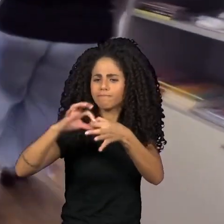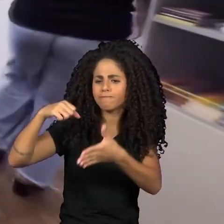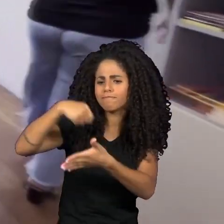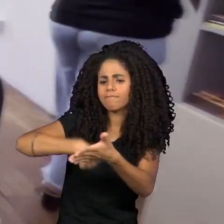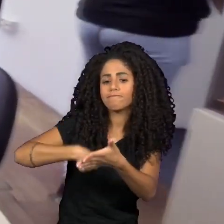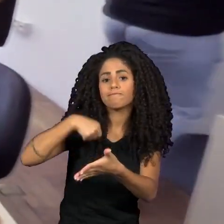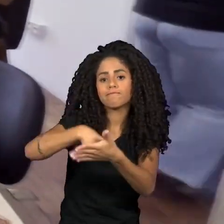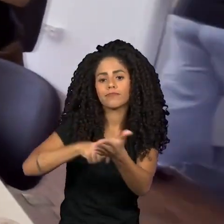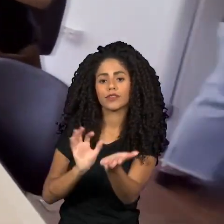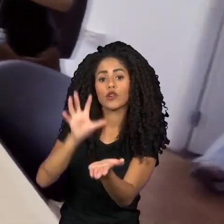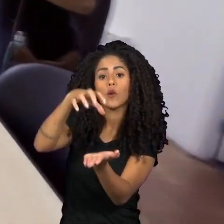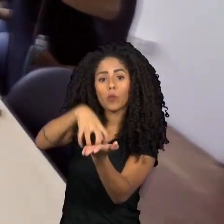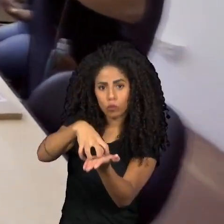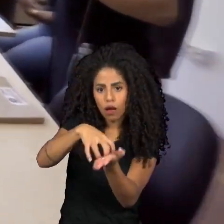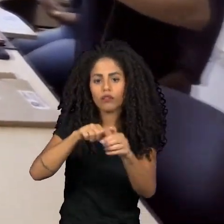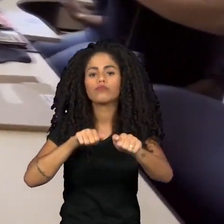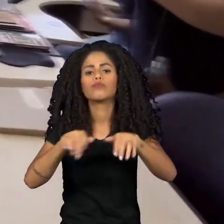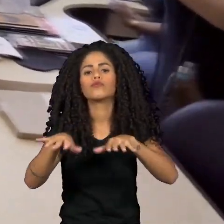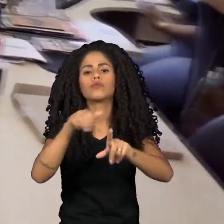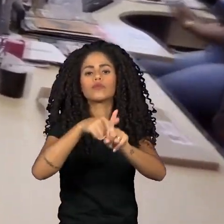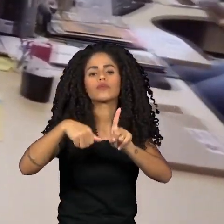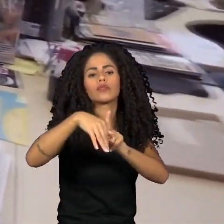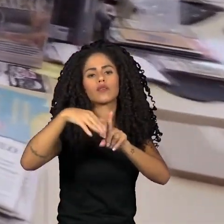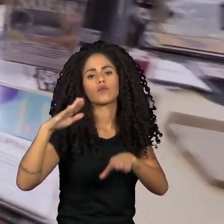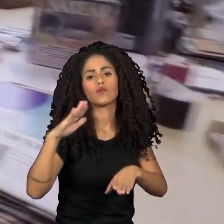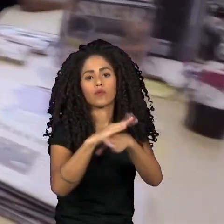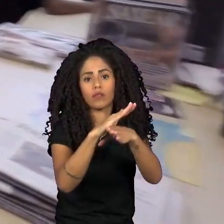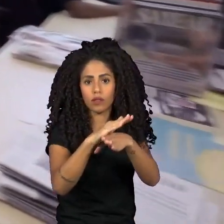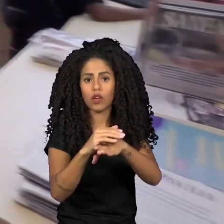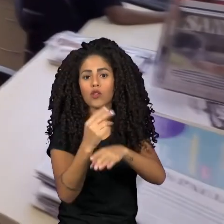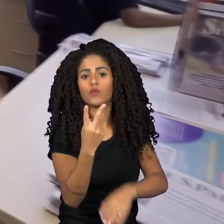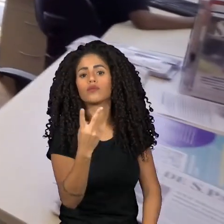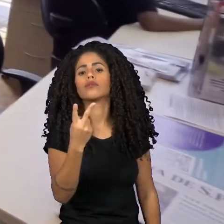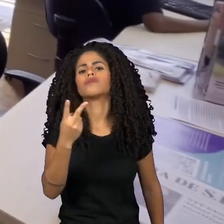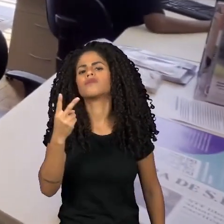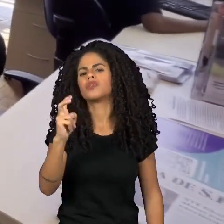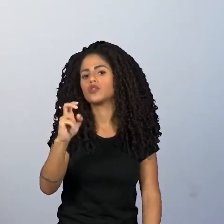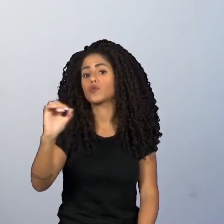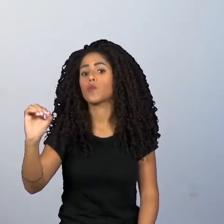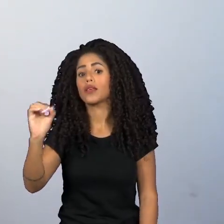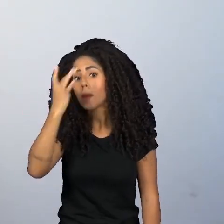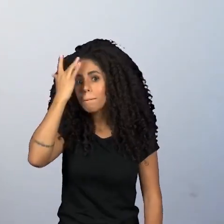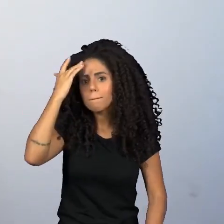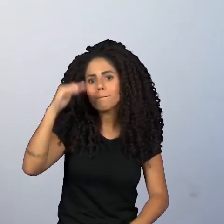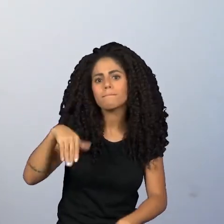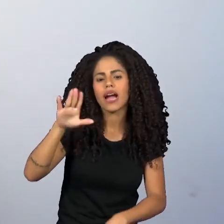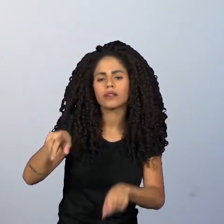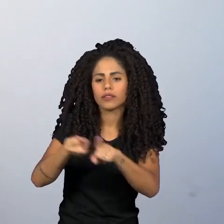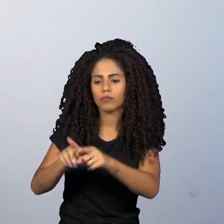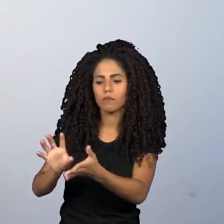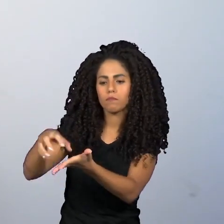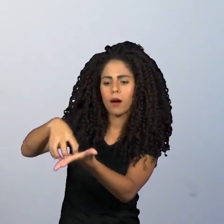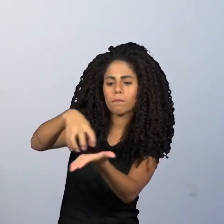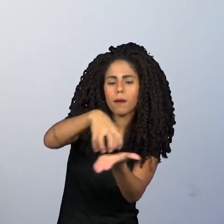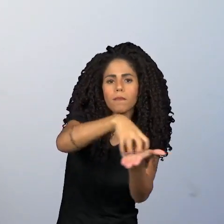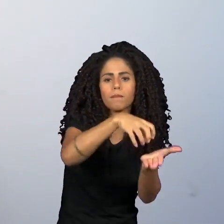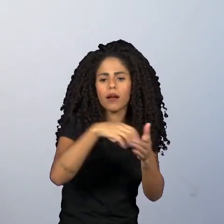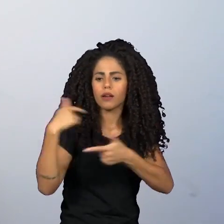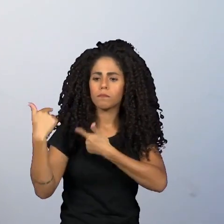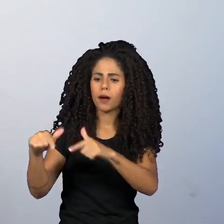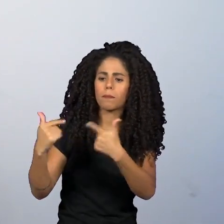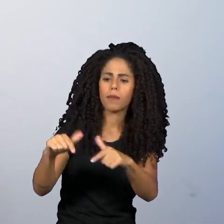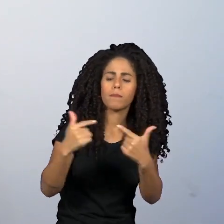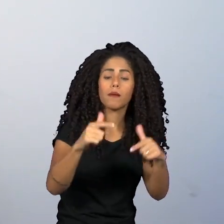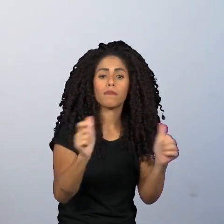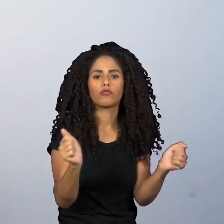uma instituição, um movimento social composto por mais de 250 organizações, coletividades